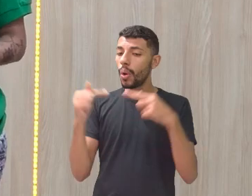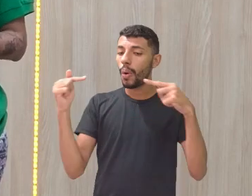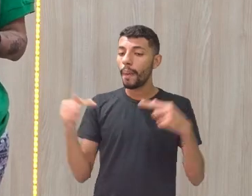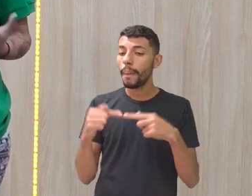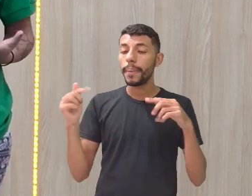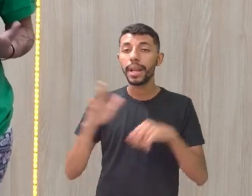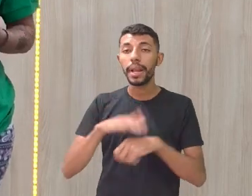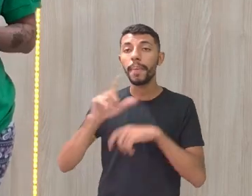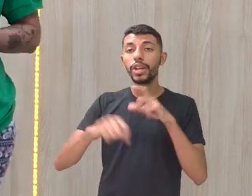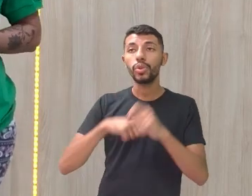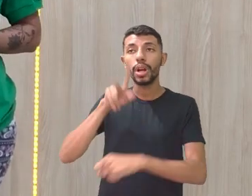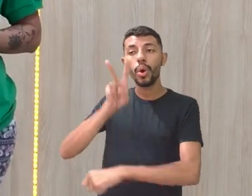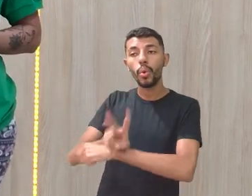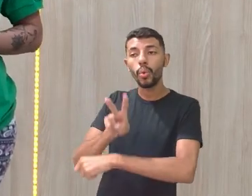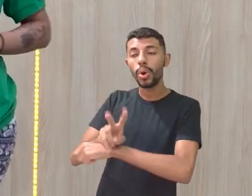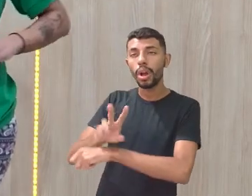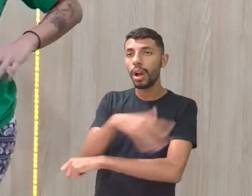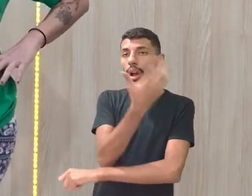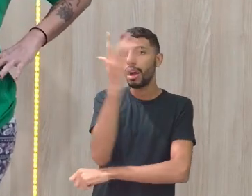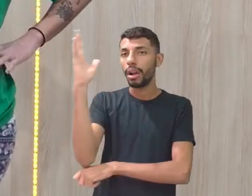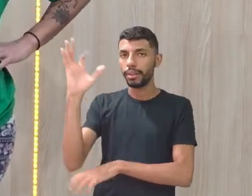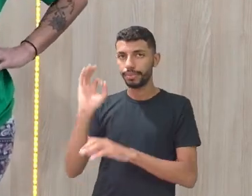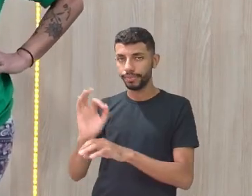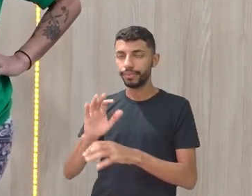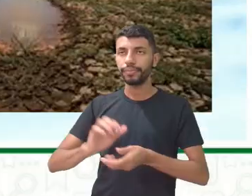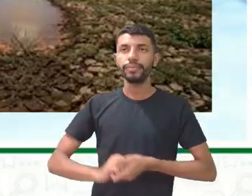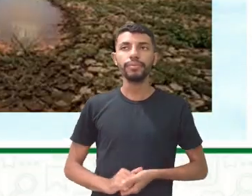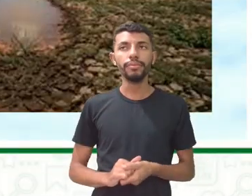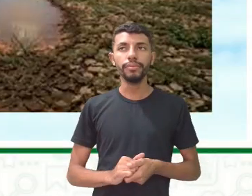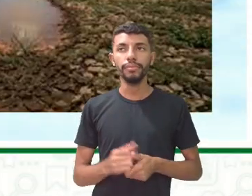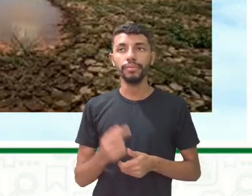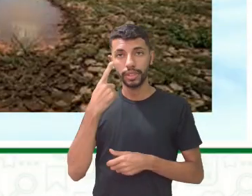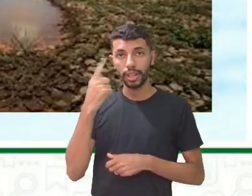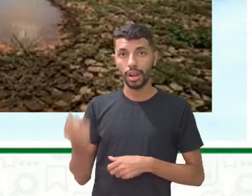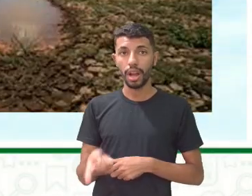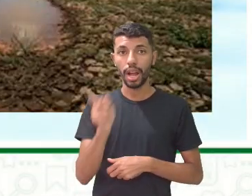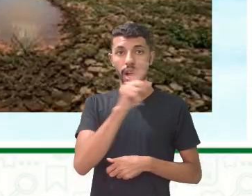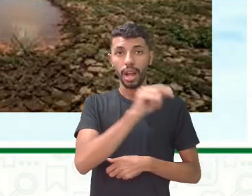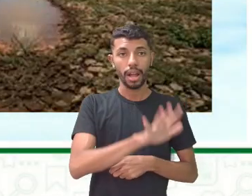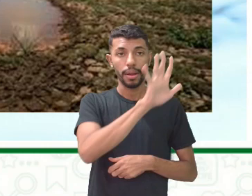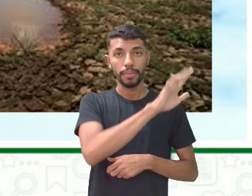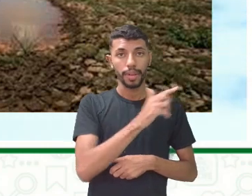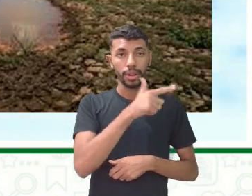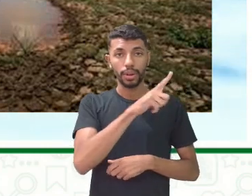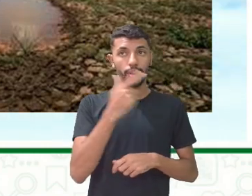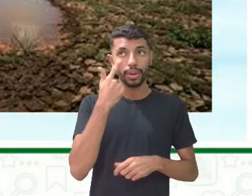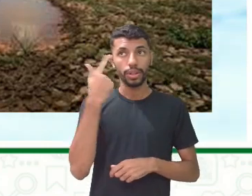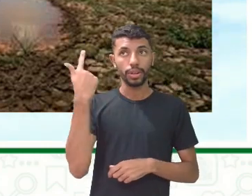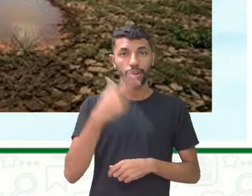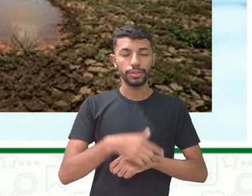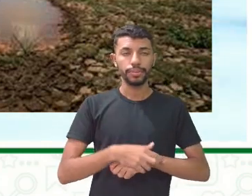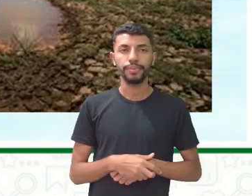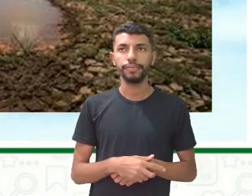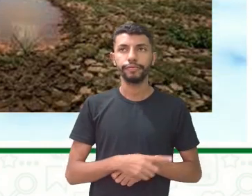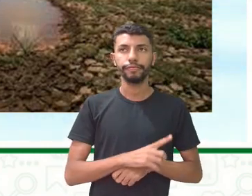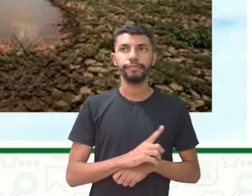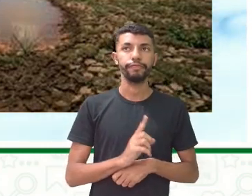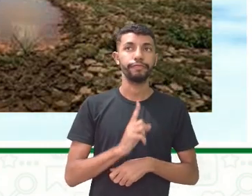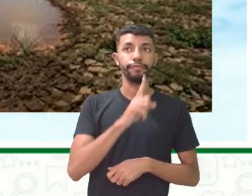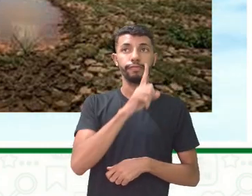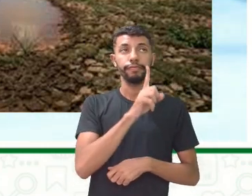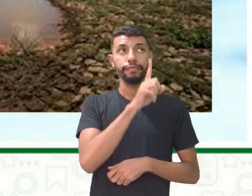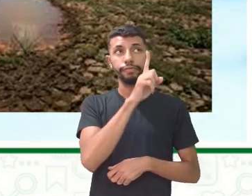a preservação do meio ambiente. Já na outra, olha, observem aí, essa outra imagem aí, triste, né,